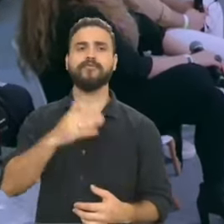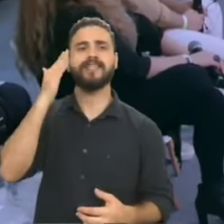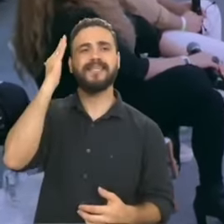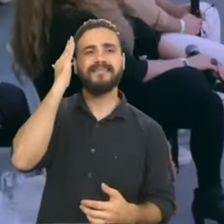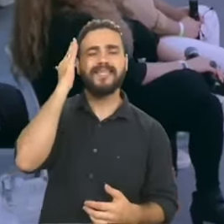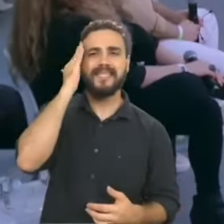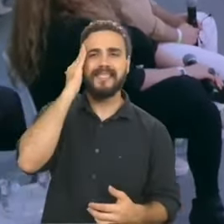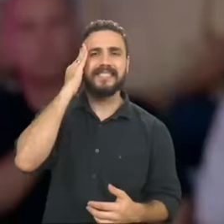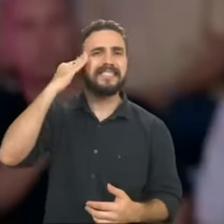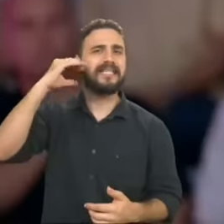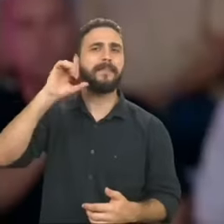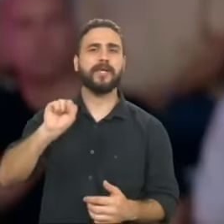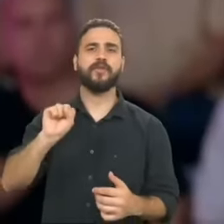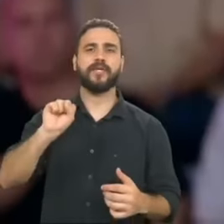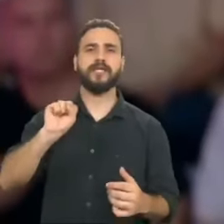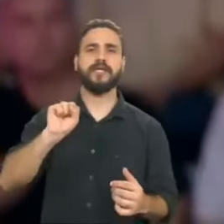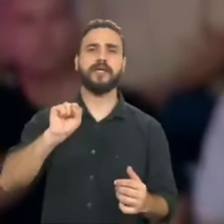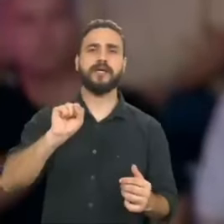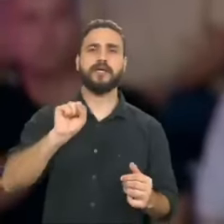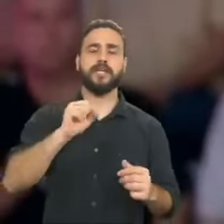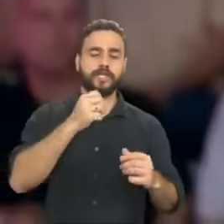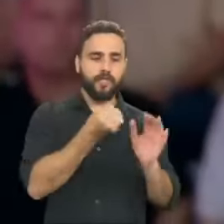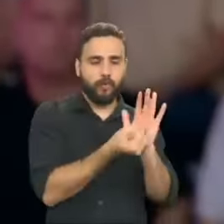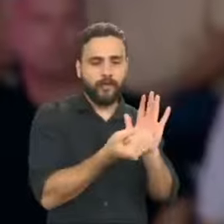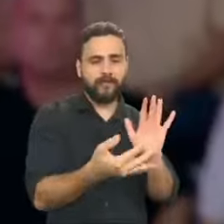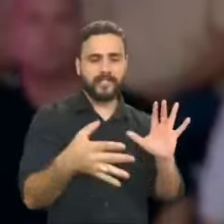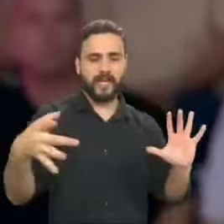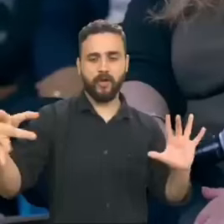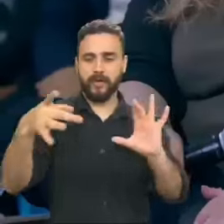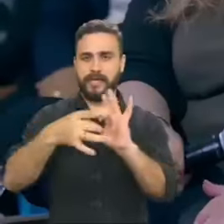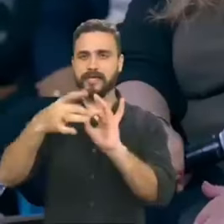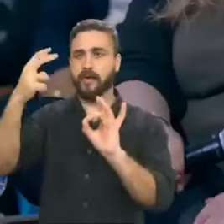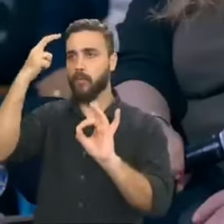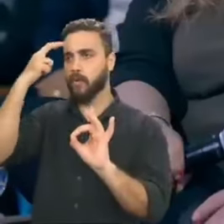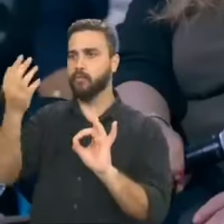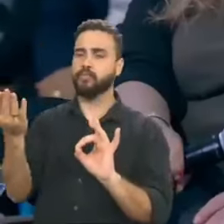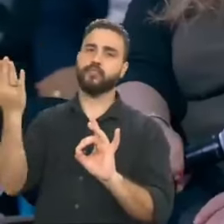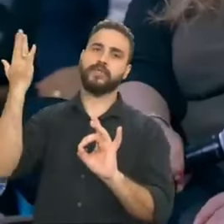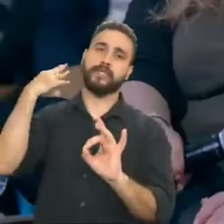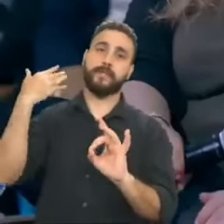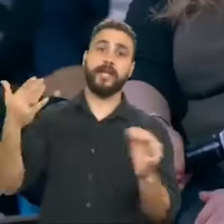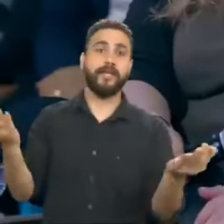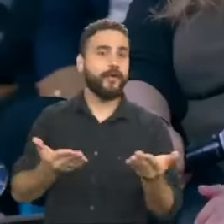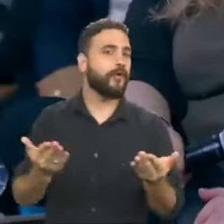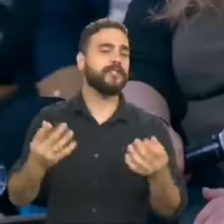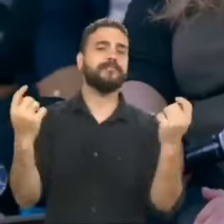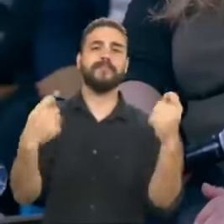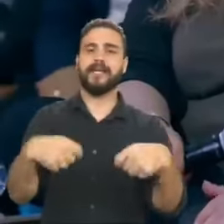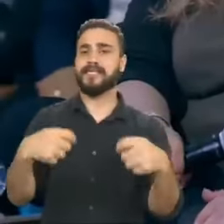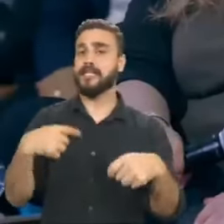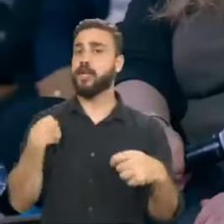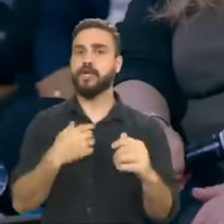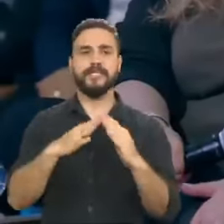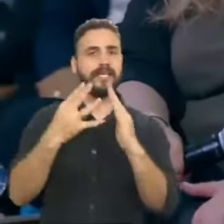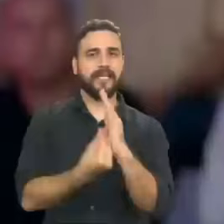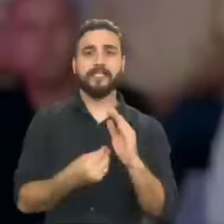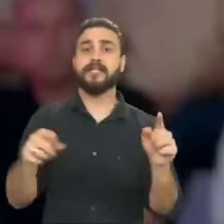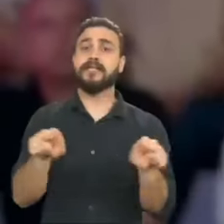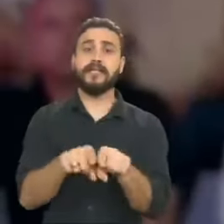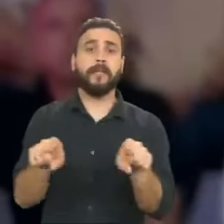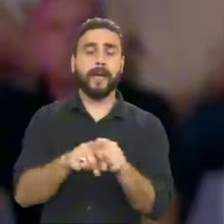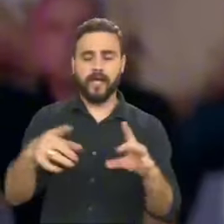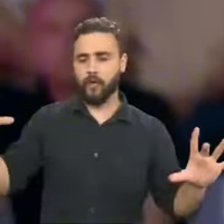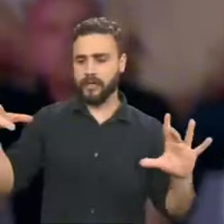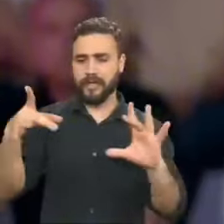gente, na rede social, a gente está, né, lidando com outras comunidades. E você viu um casamento ali,